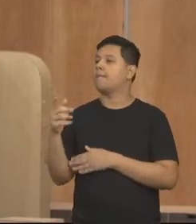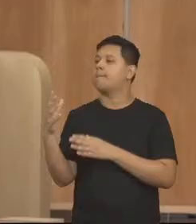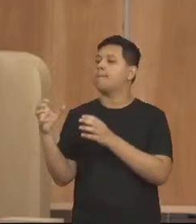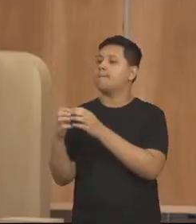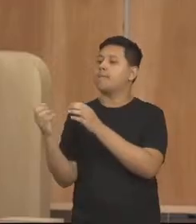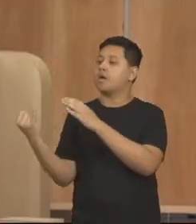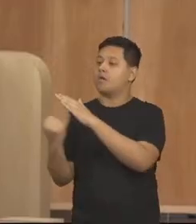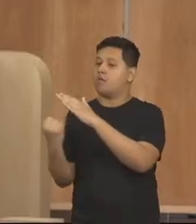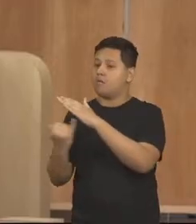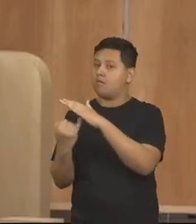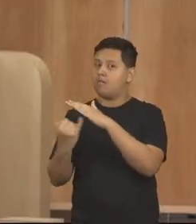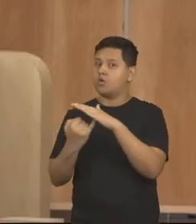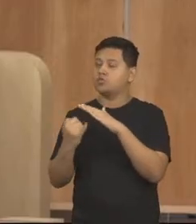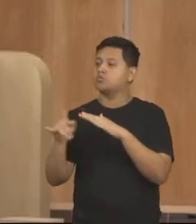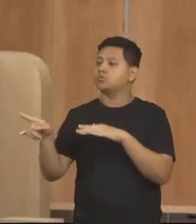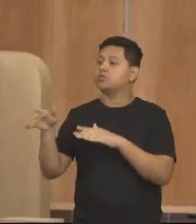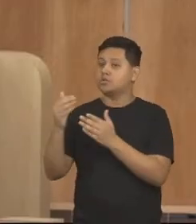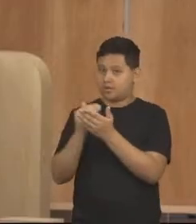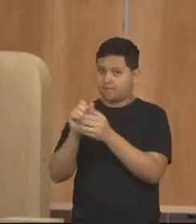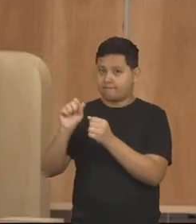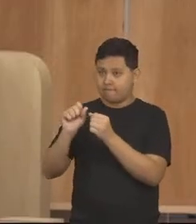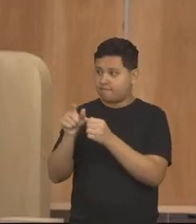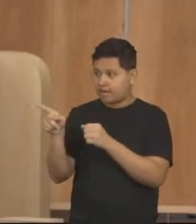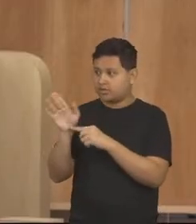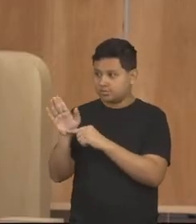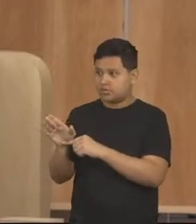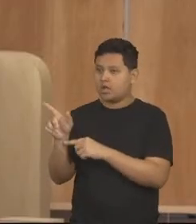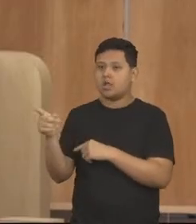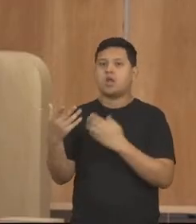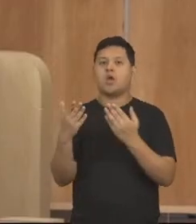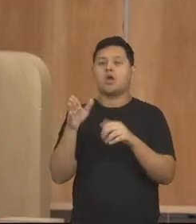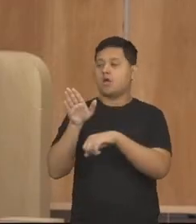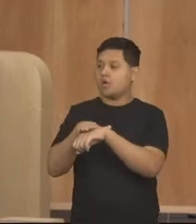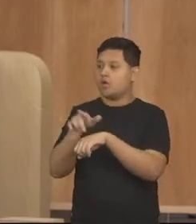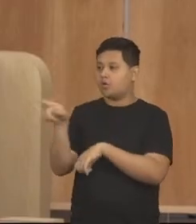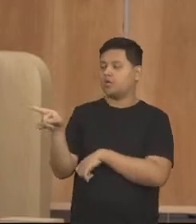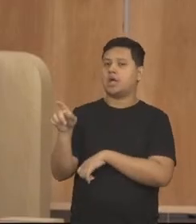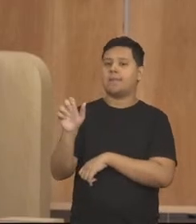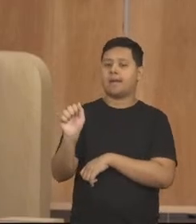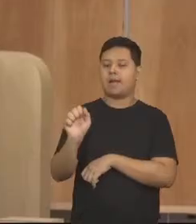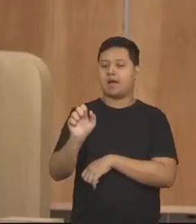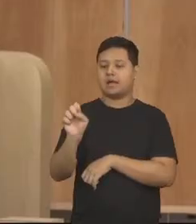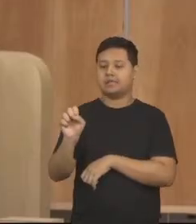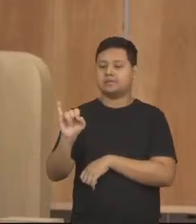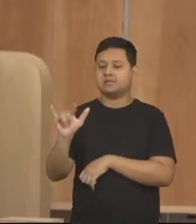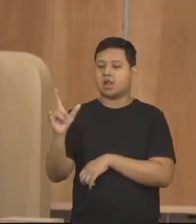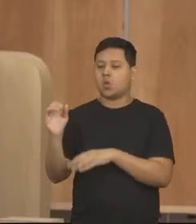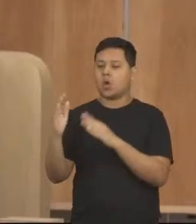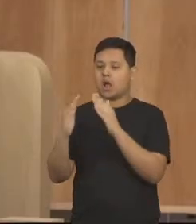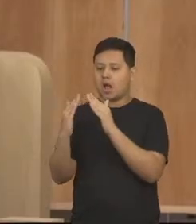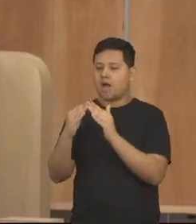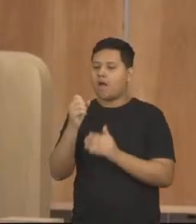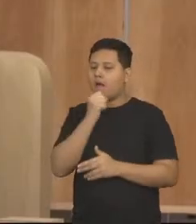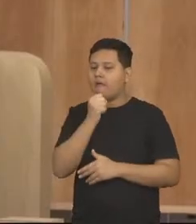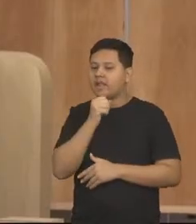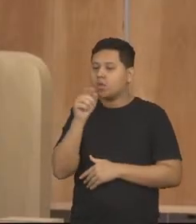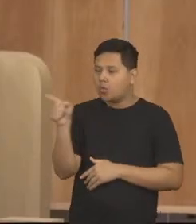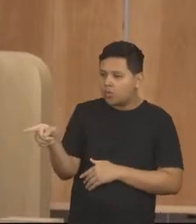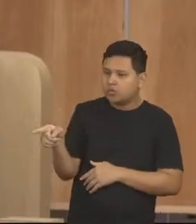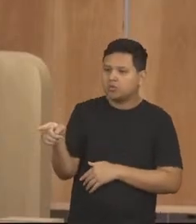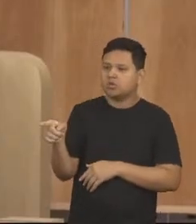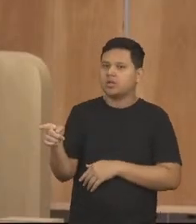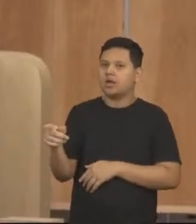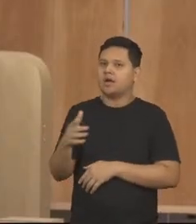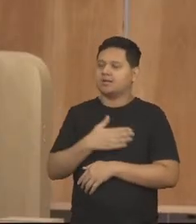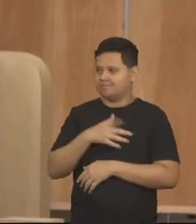quem já tem know-how. E aqui eu me refiro aos asilos do município. Quero mandar um abraço para todo mundo